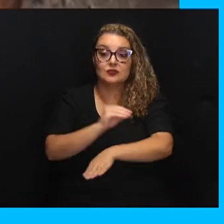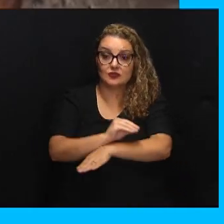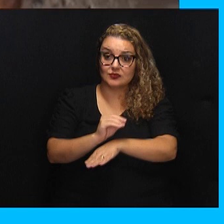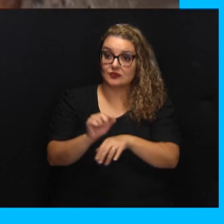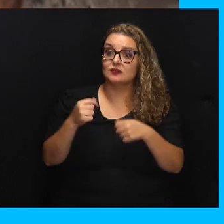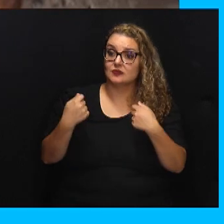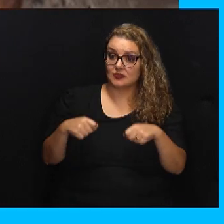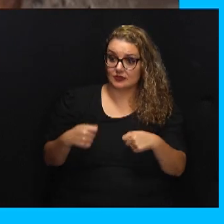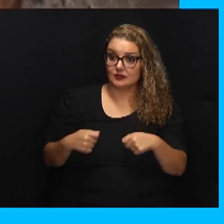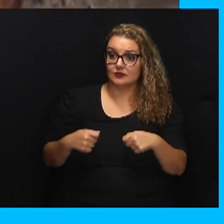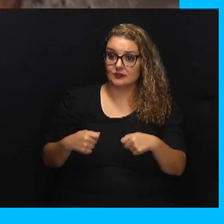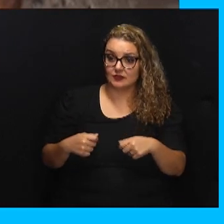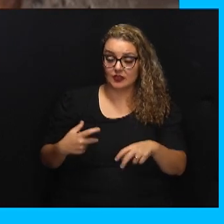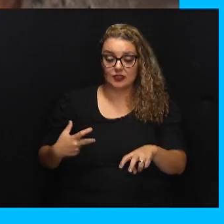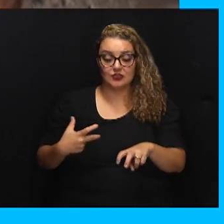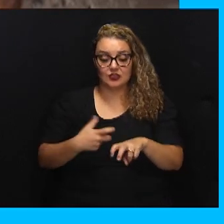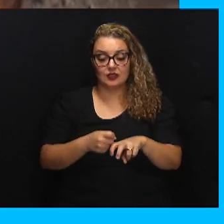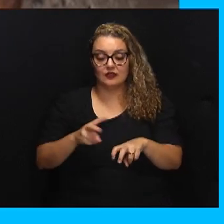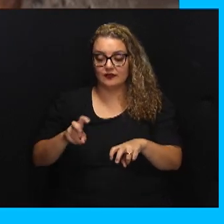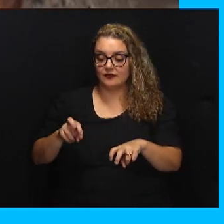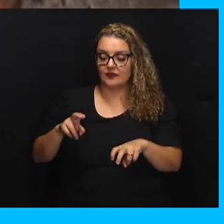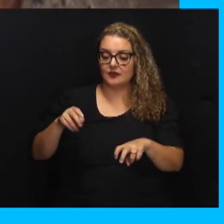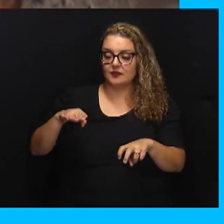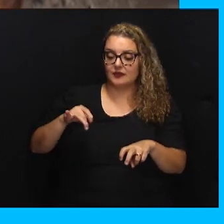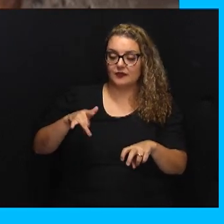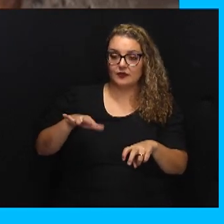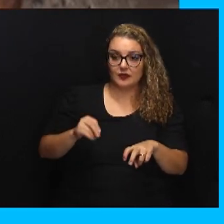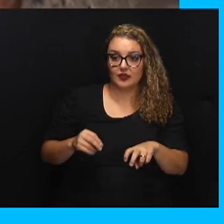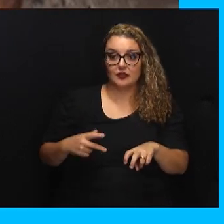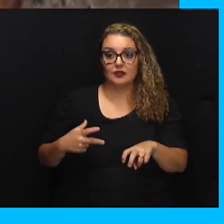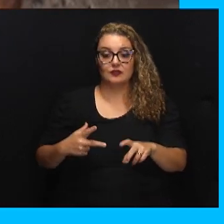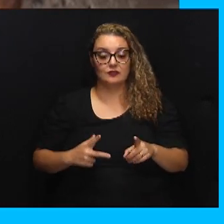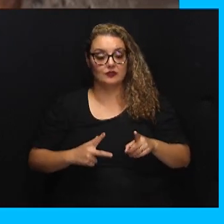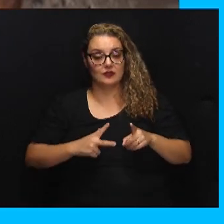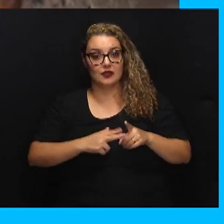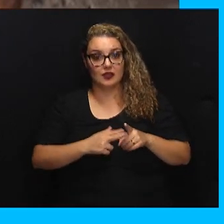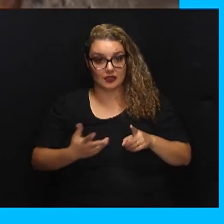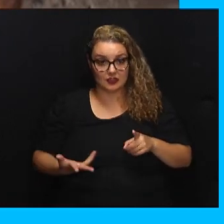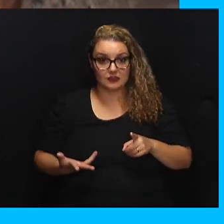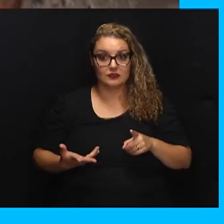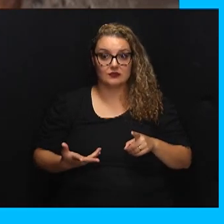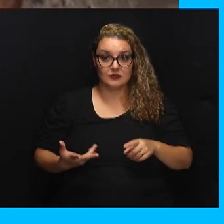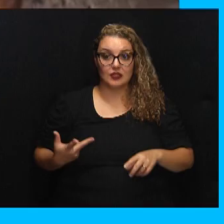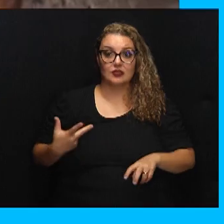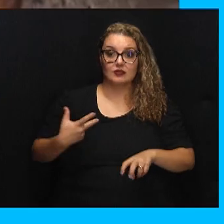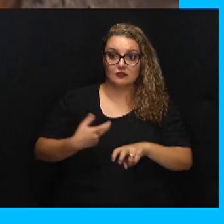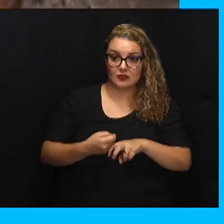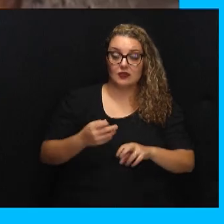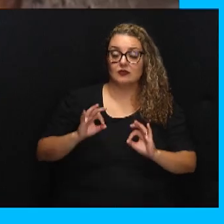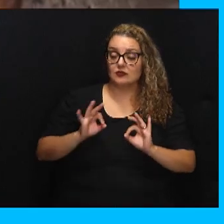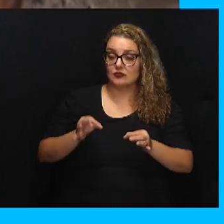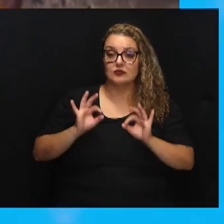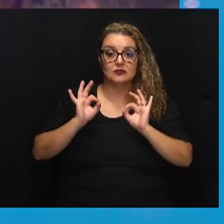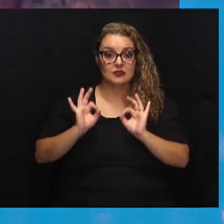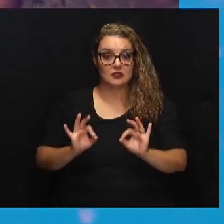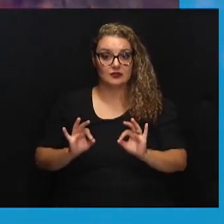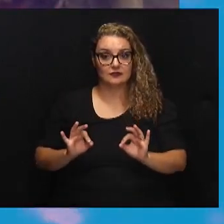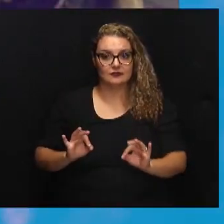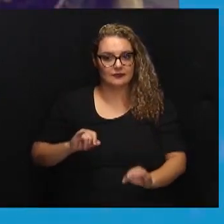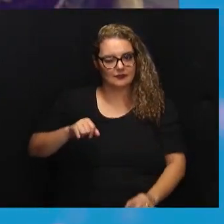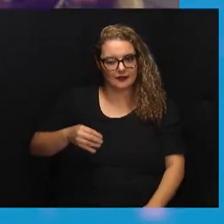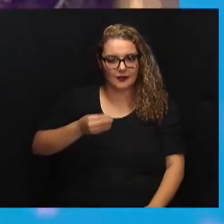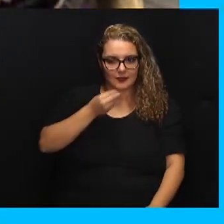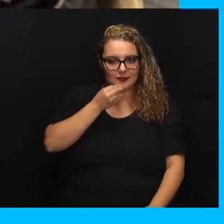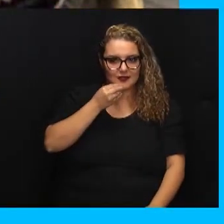necessários. Está vermifugado, castrado e vacinado. Que tal dar a chance de uma nova vida para esse